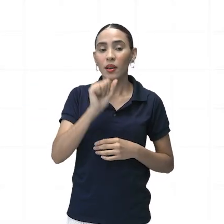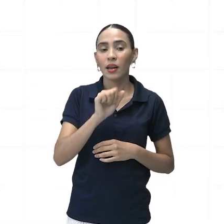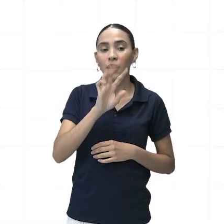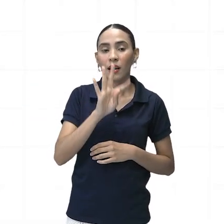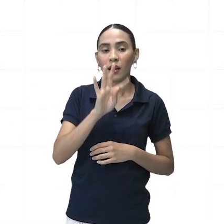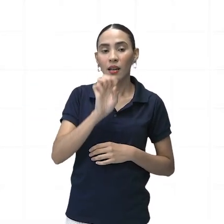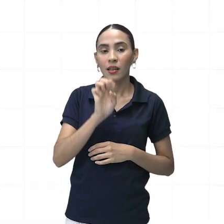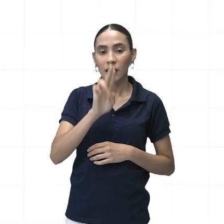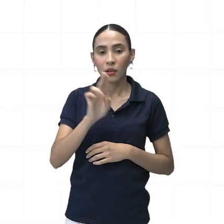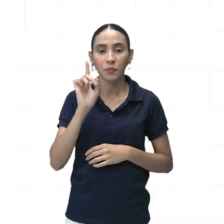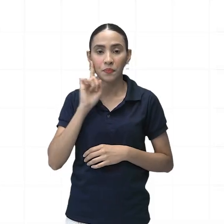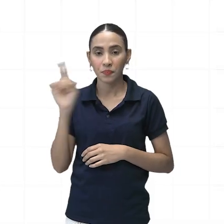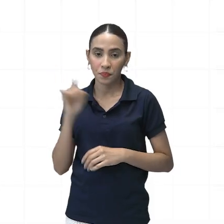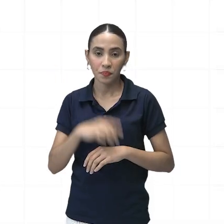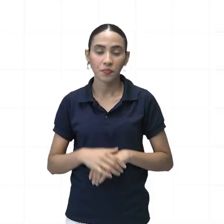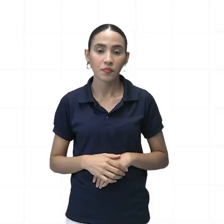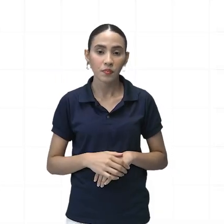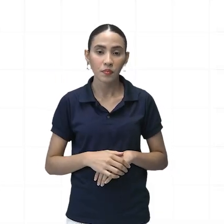ateu.